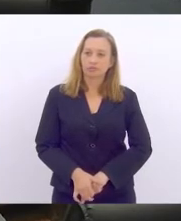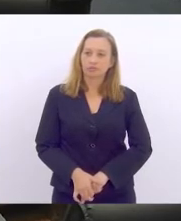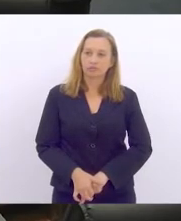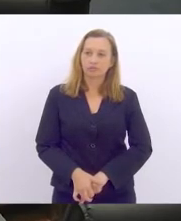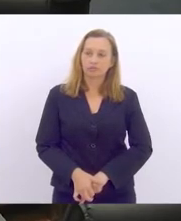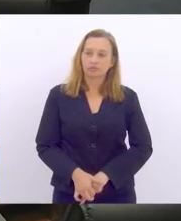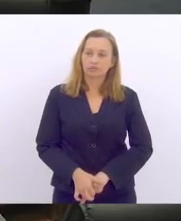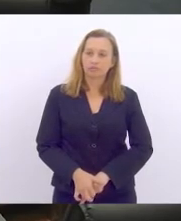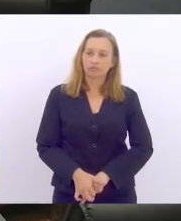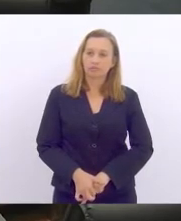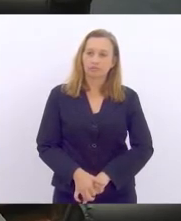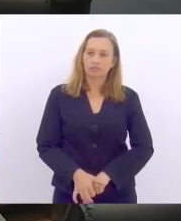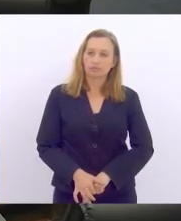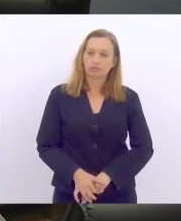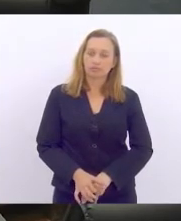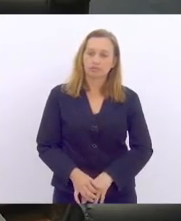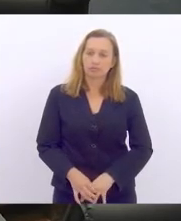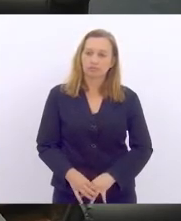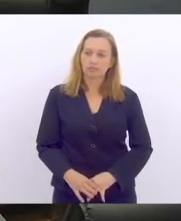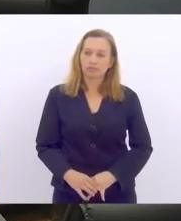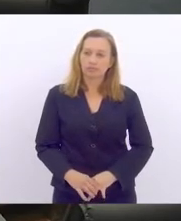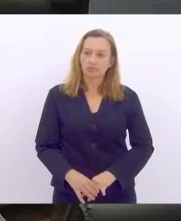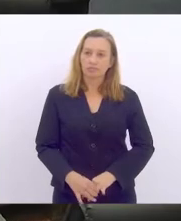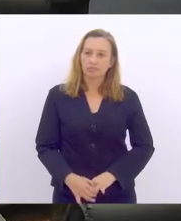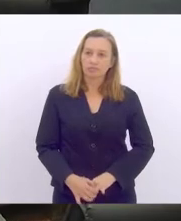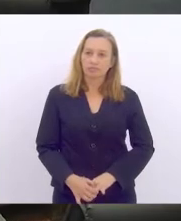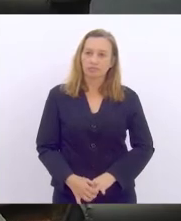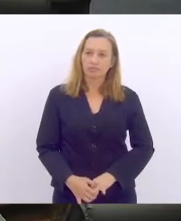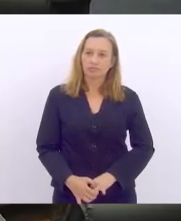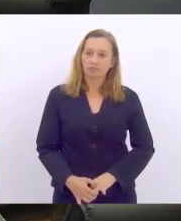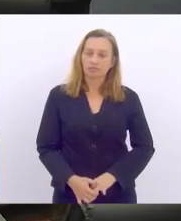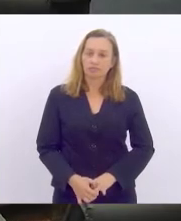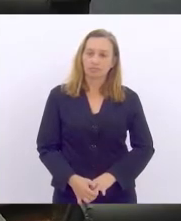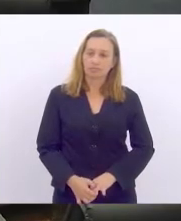Eduardo Paz, abraço. André